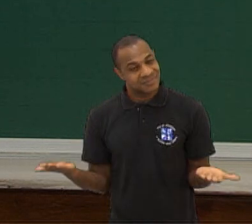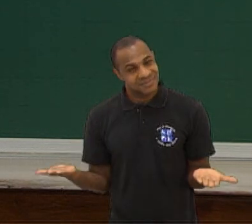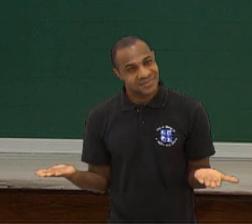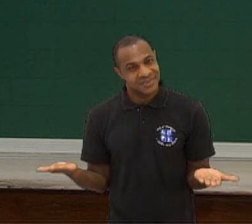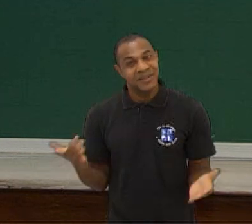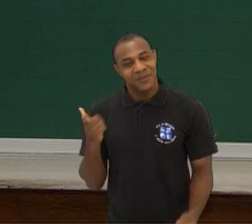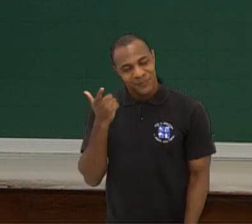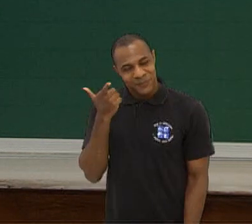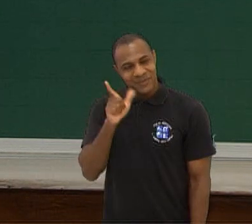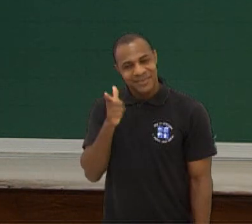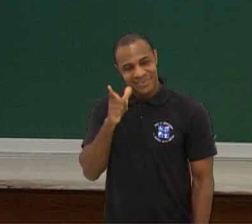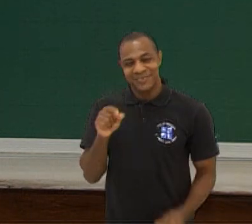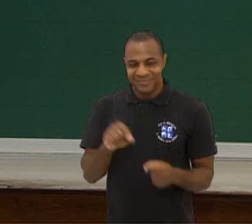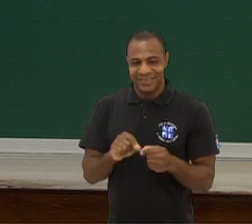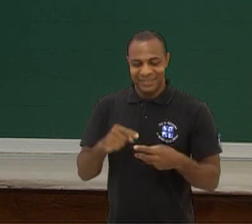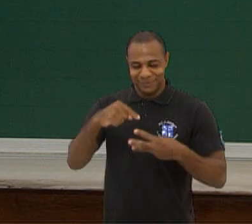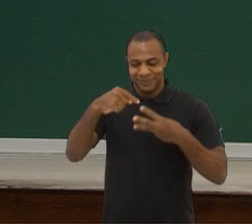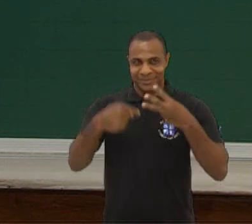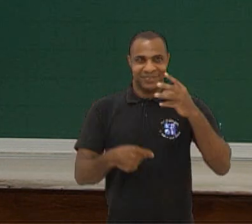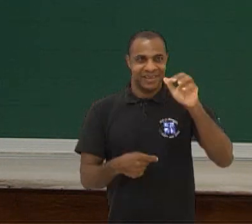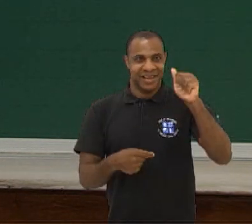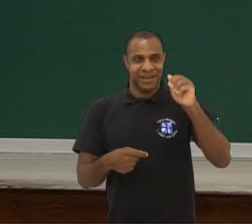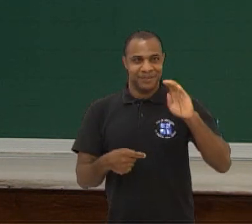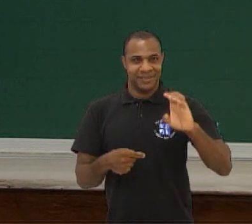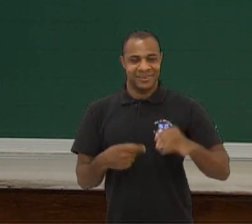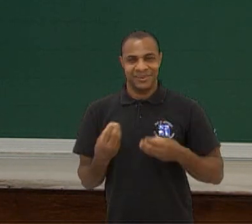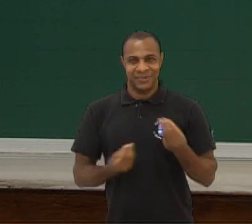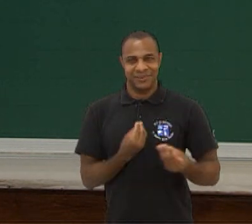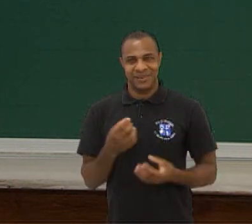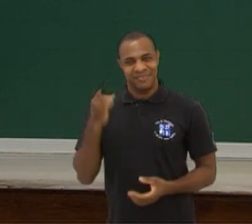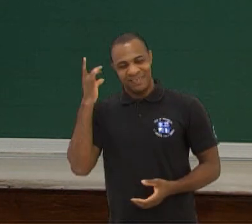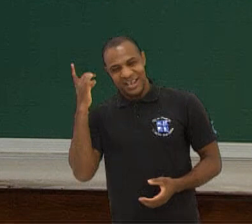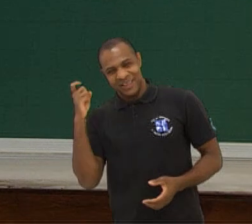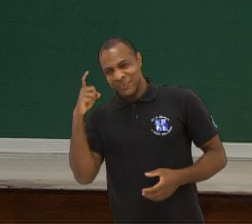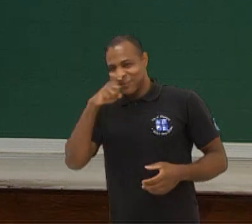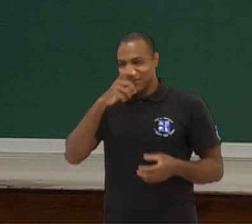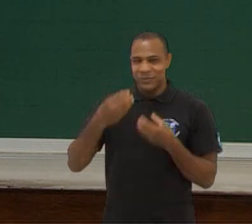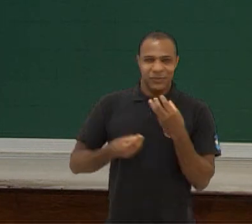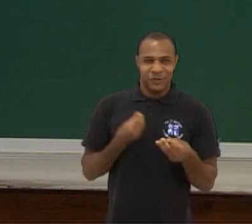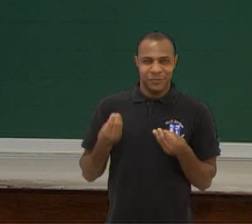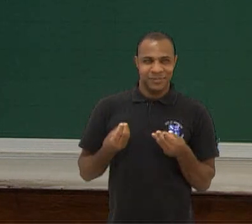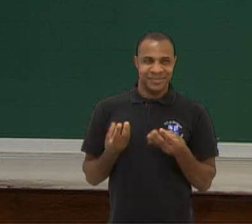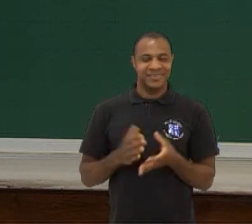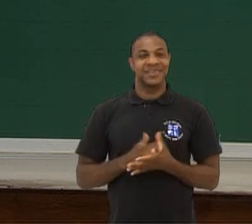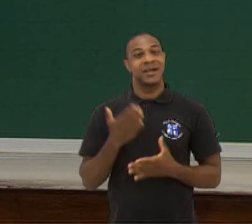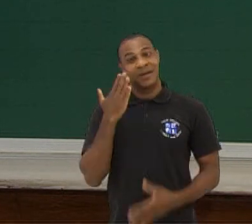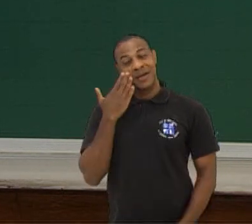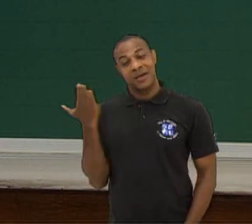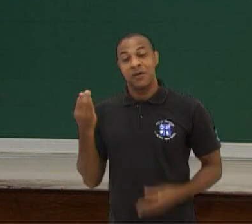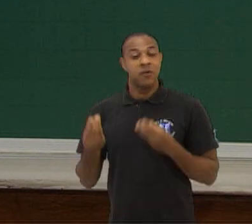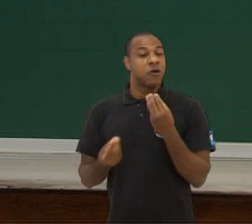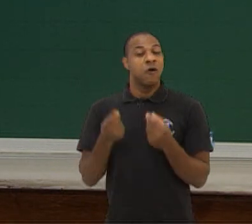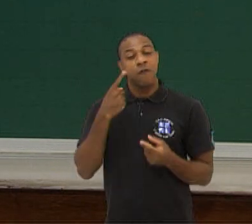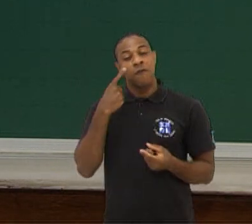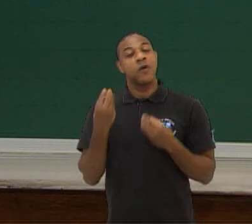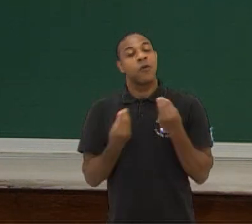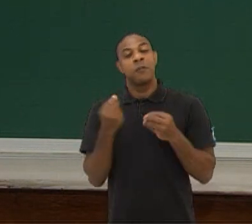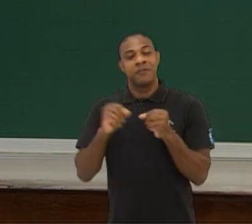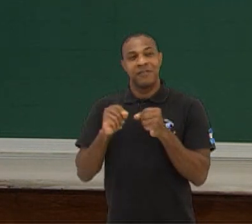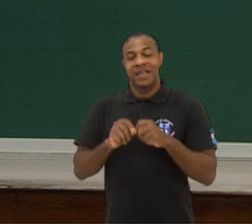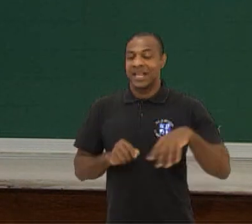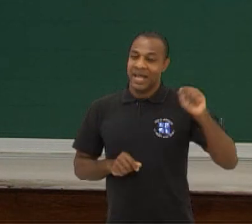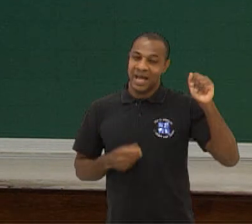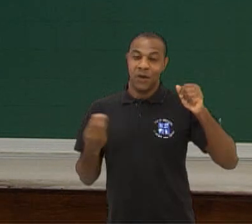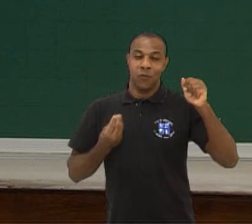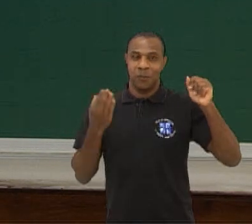galerinha? Conseguiram resolver as três? Fácil, difícil? Uma foi mais fácil, outra foi mais difícil? Vamos ver como é que resolve a letra A? Vem aqui